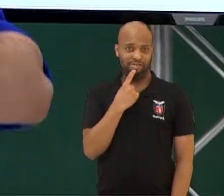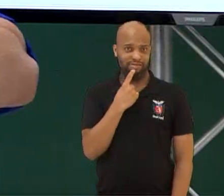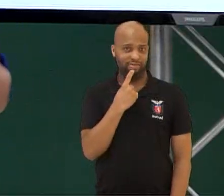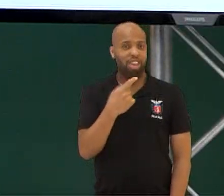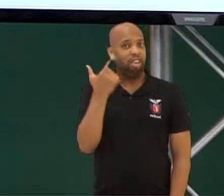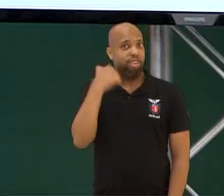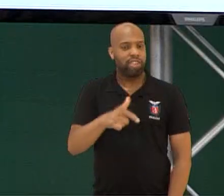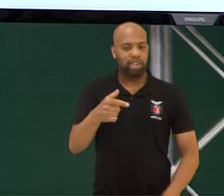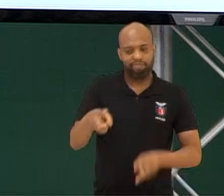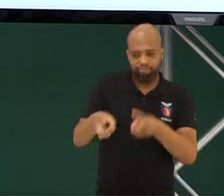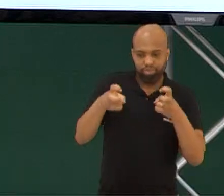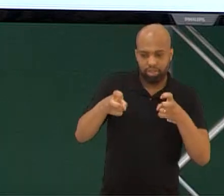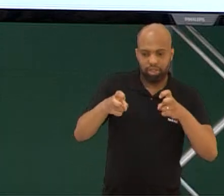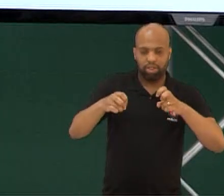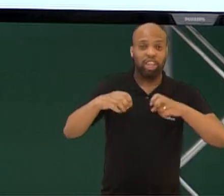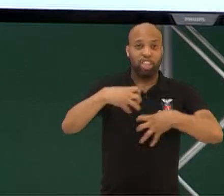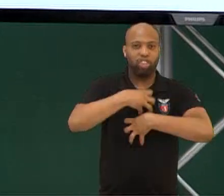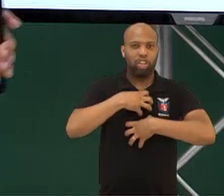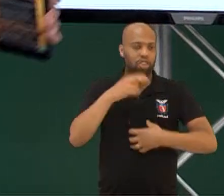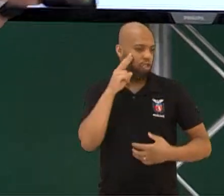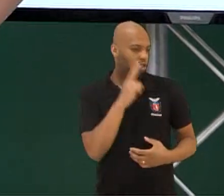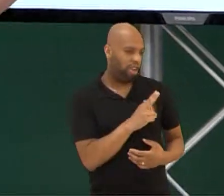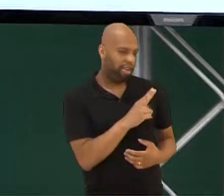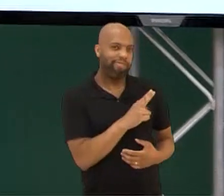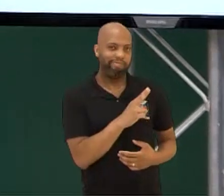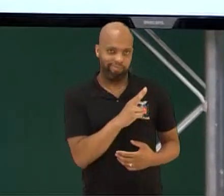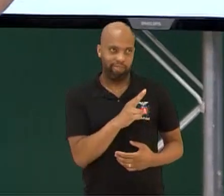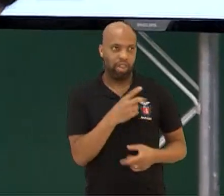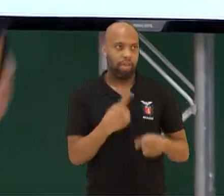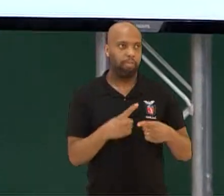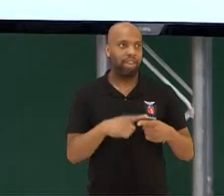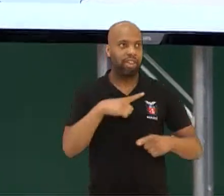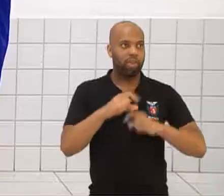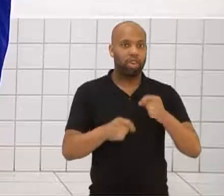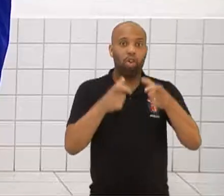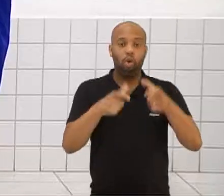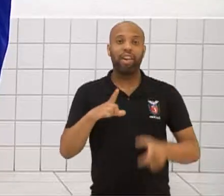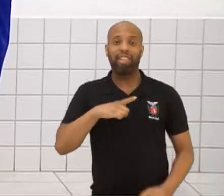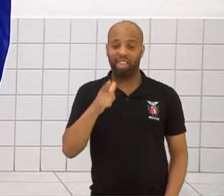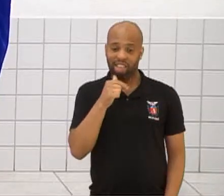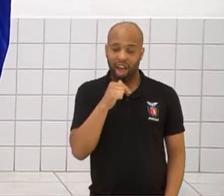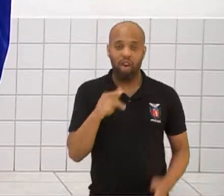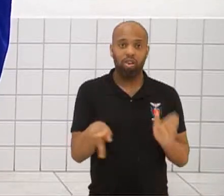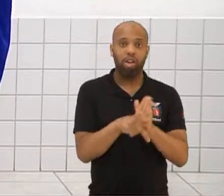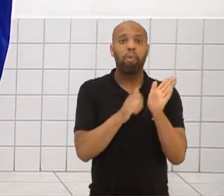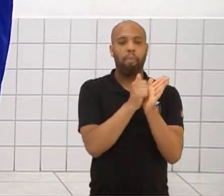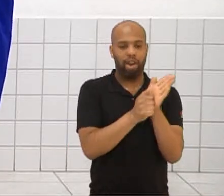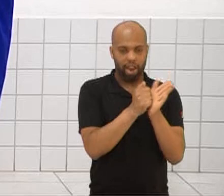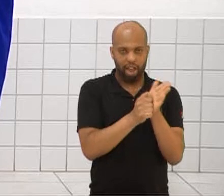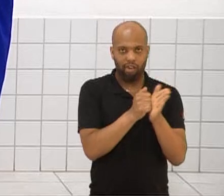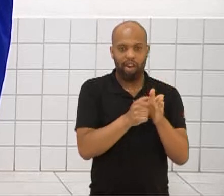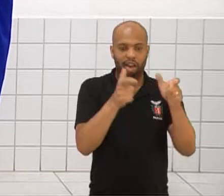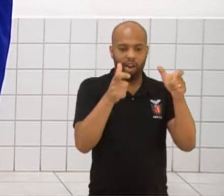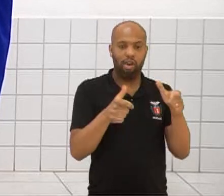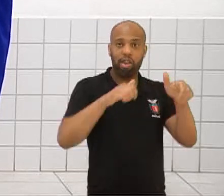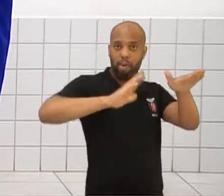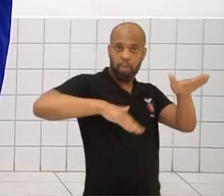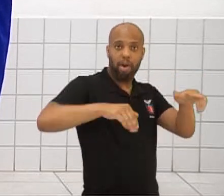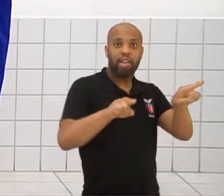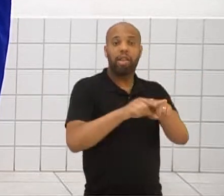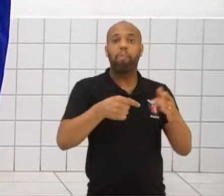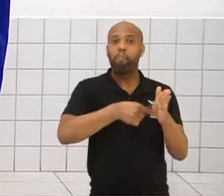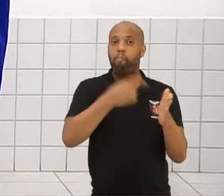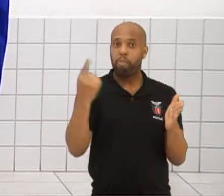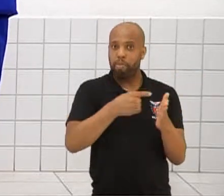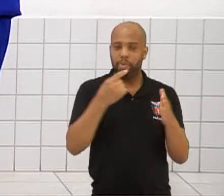relevo, não olhando de cima, mas agora de lado, porque daí a gente percebe, né, a parte aqui da Bahia, de Paranaguá, ali, né, a parte então do litoral, e o primeiro planalto aqui